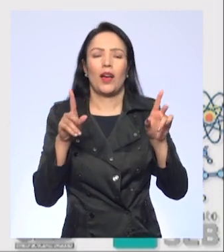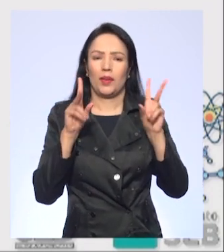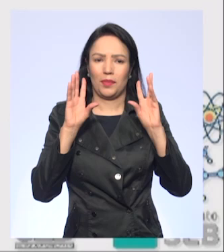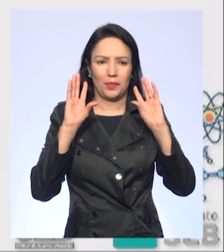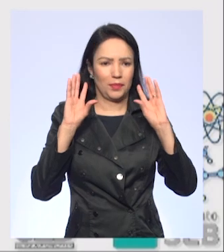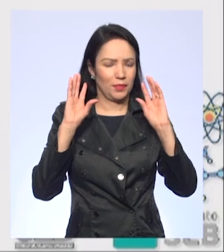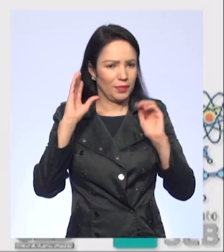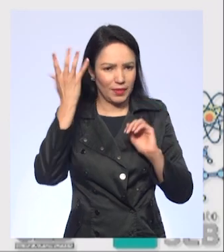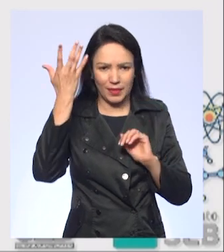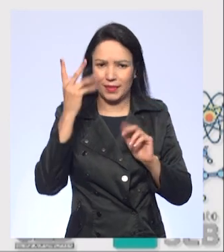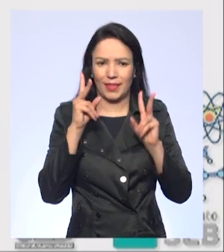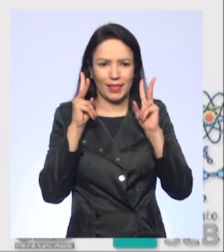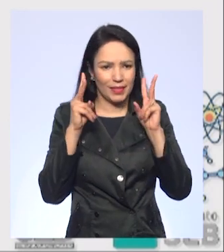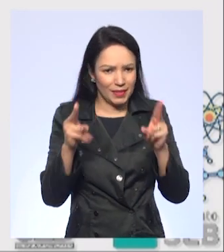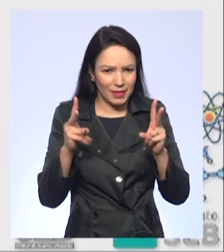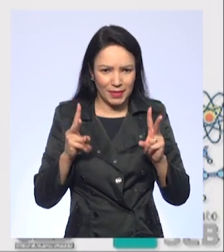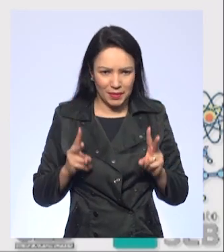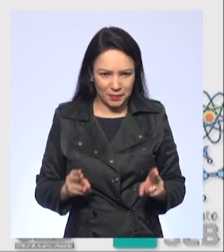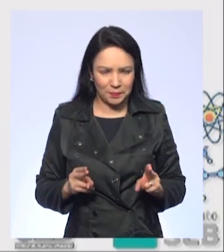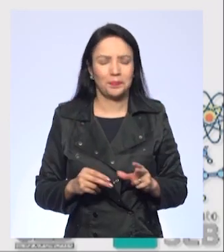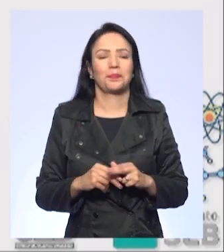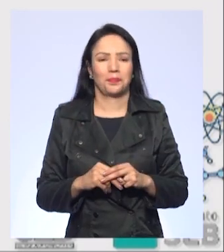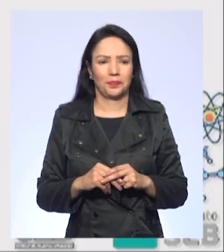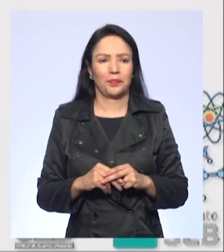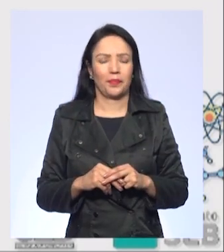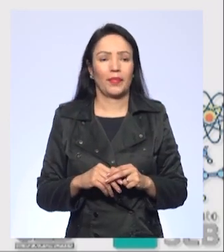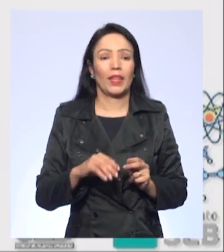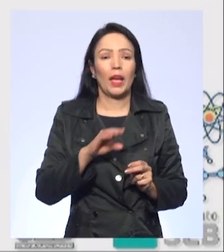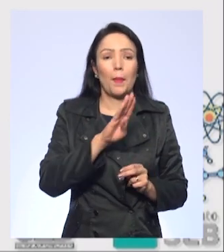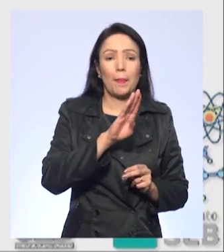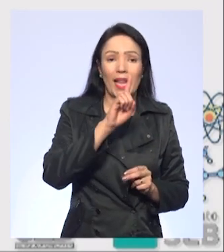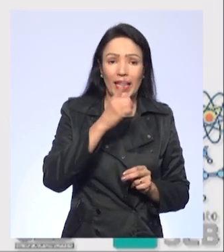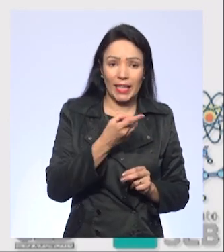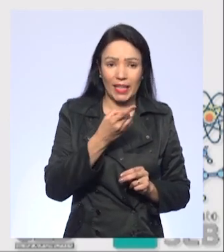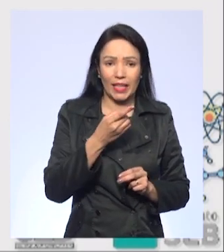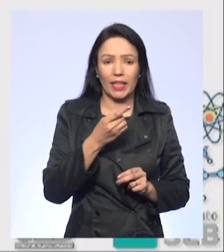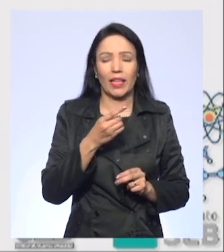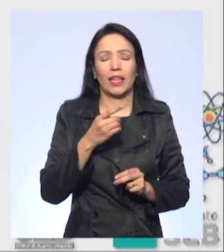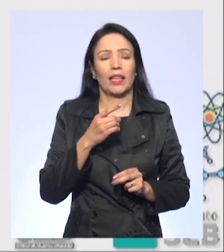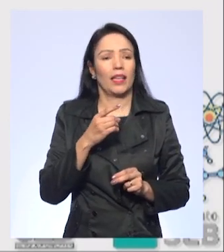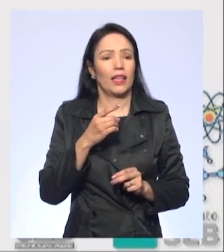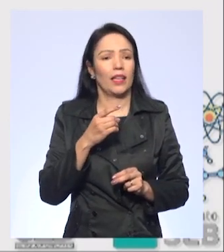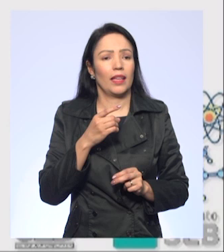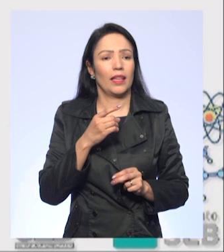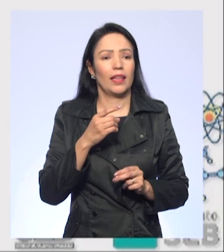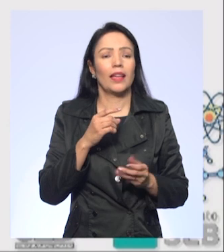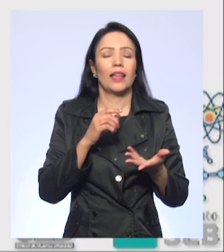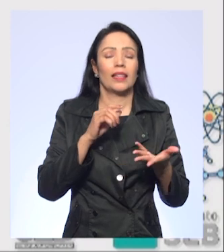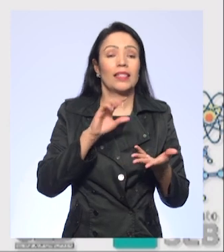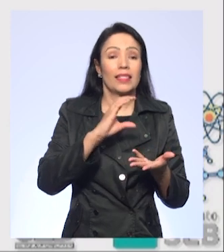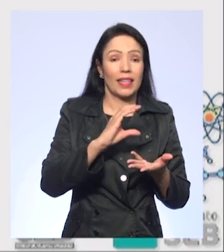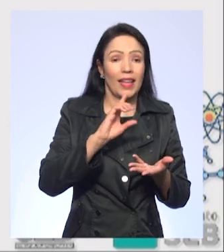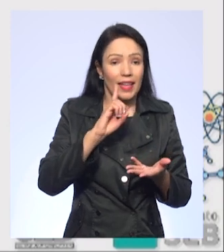lá do outro lado. Veja que o segmento A', B', Fredão chamou de B. O segmento B', C', Fredão chamou de C.